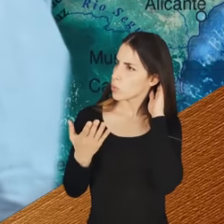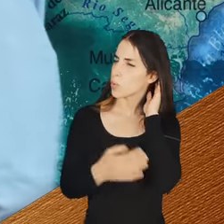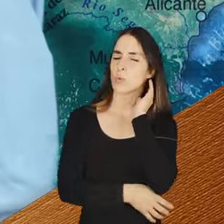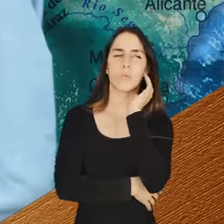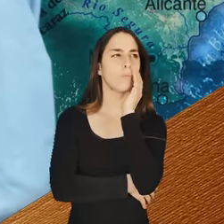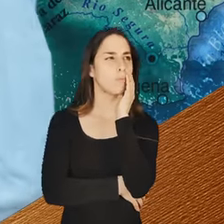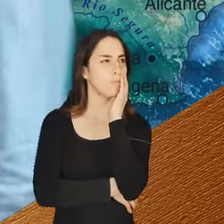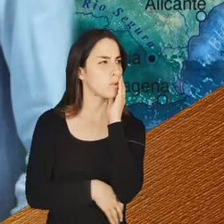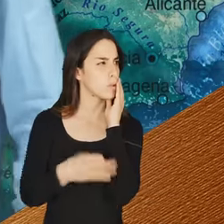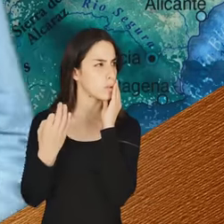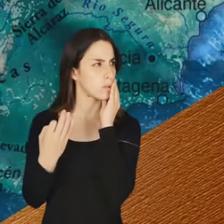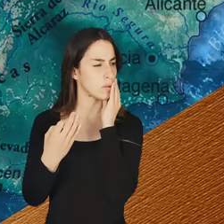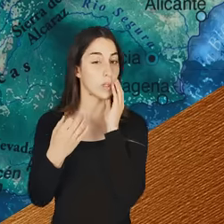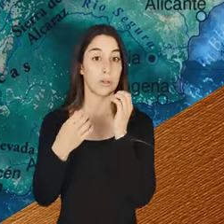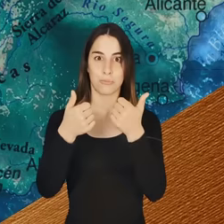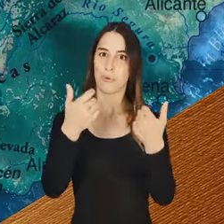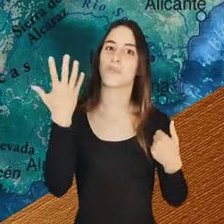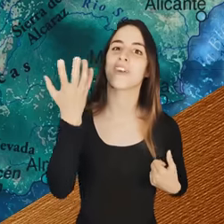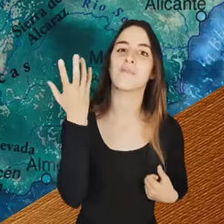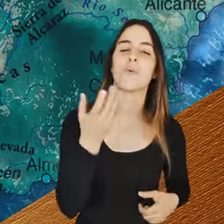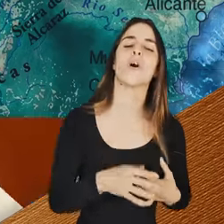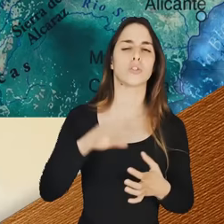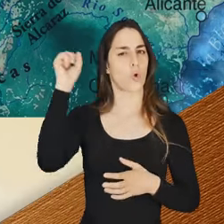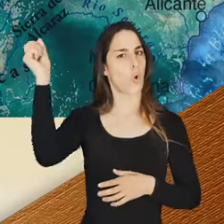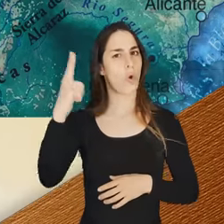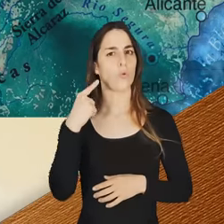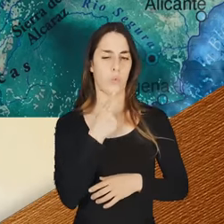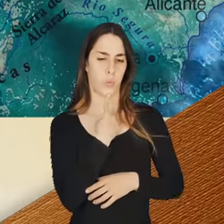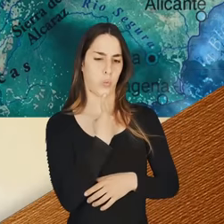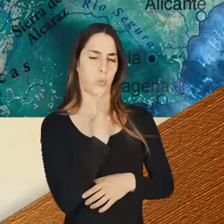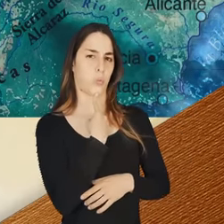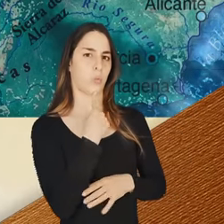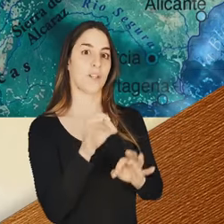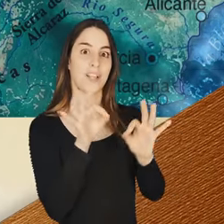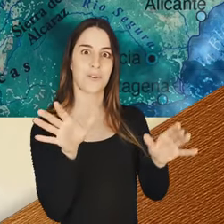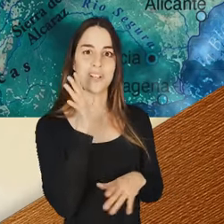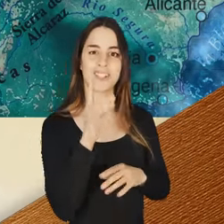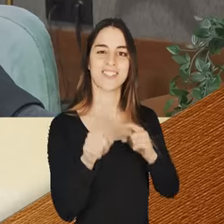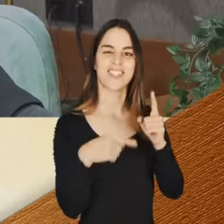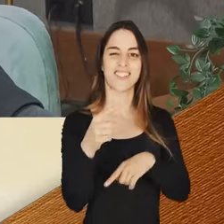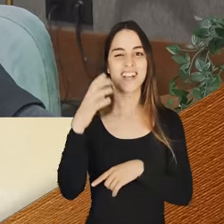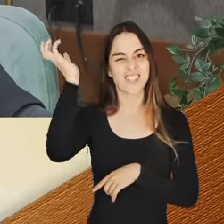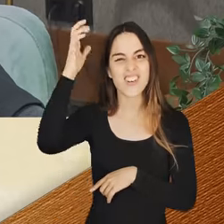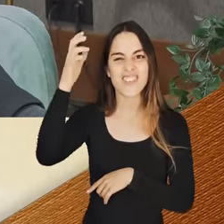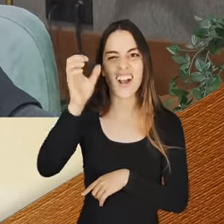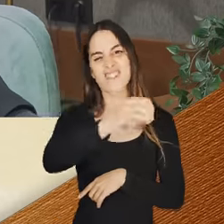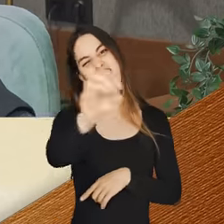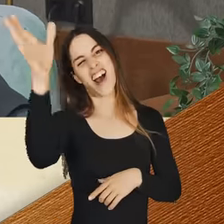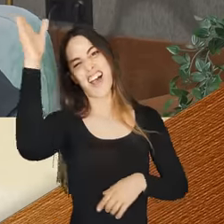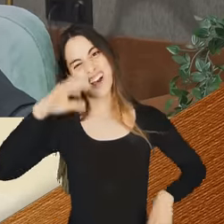Porto. Bom tempo, sol, muito sol. Aliás, como diz o outro, chuva, nem via lá, não é?